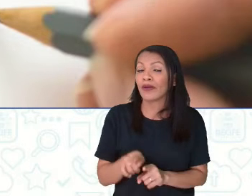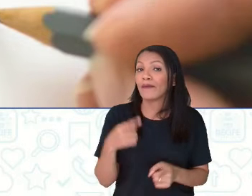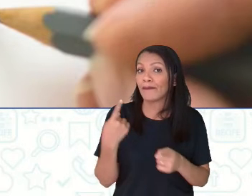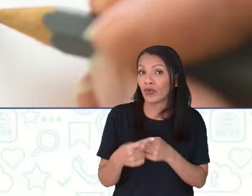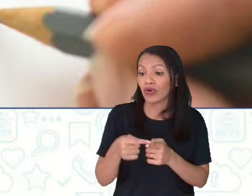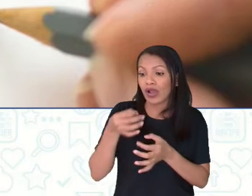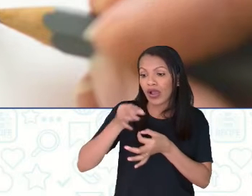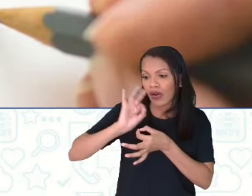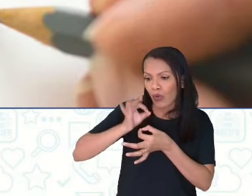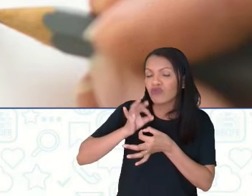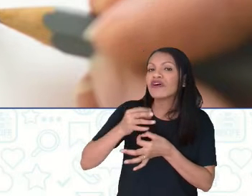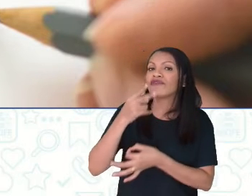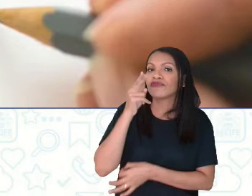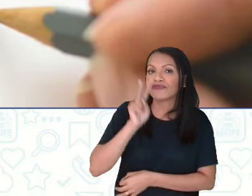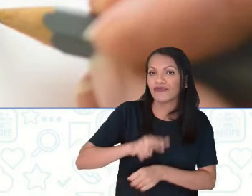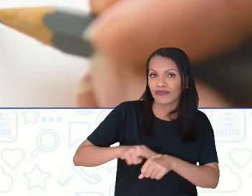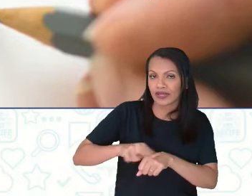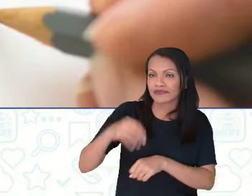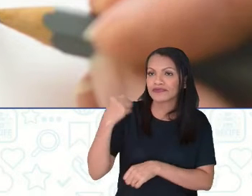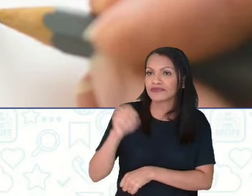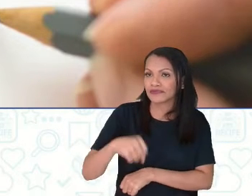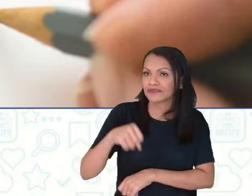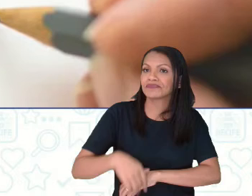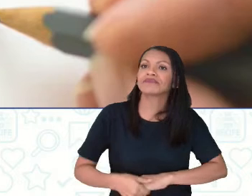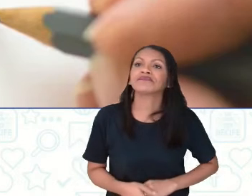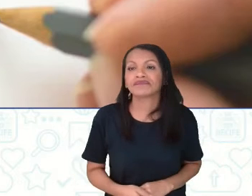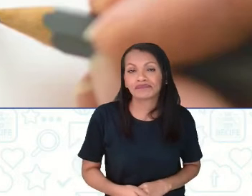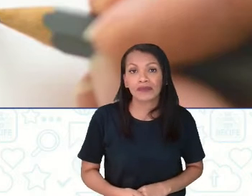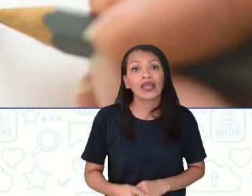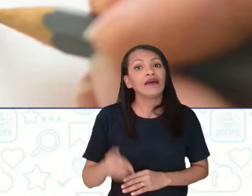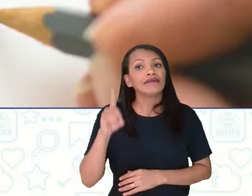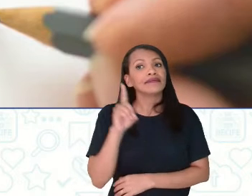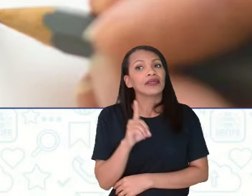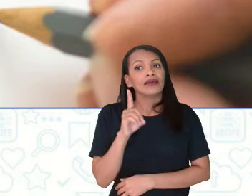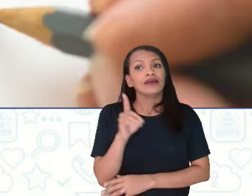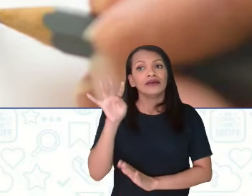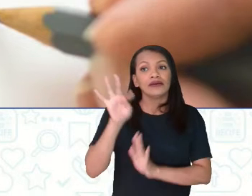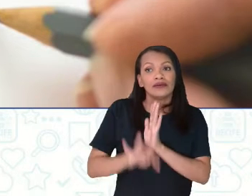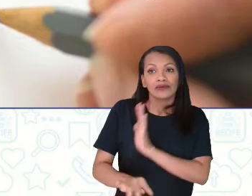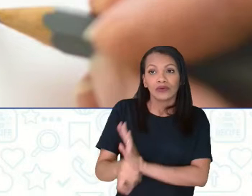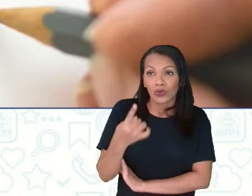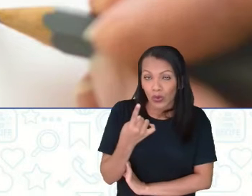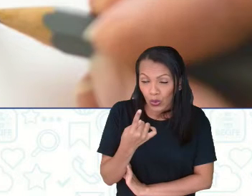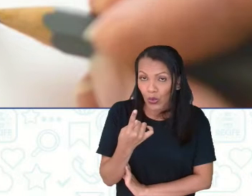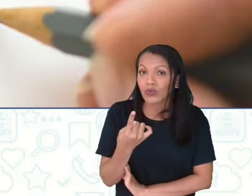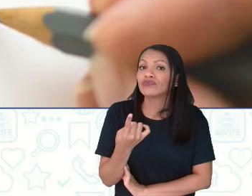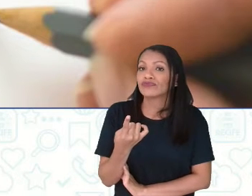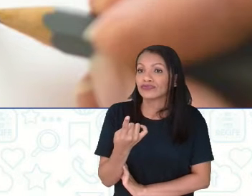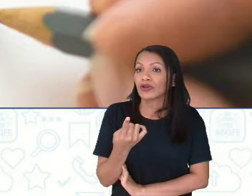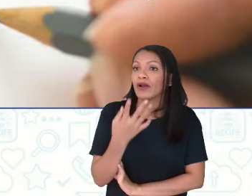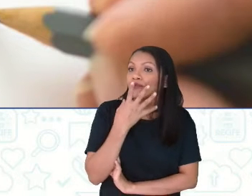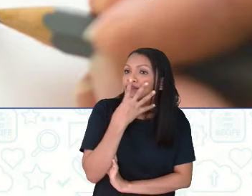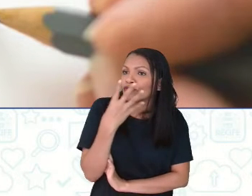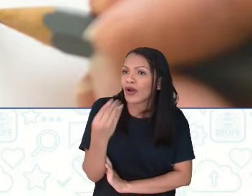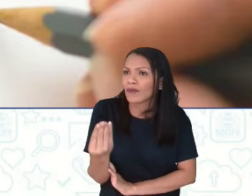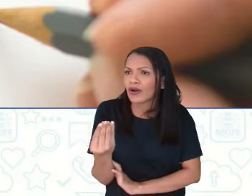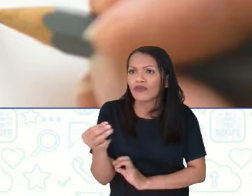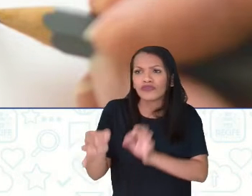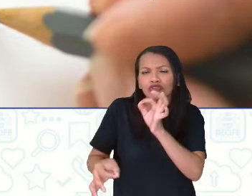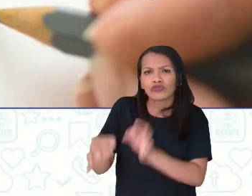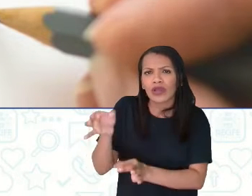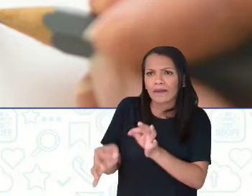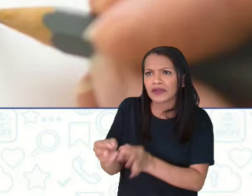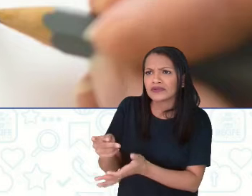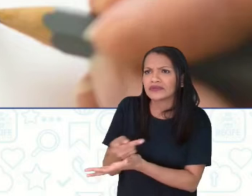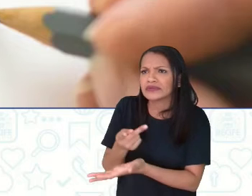texto 1, a raposa fez um julgamento correto ao dizer que as uvas estavam verdes. Não saberemos, porque ela não conseguiu pegar as